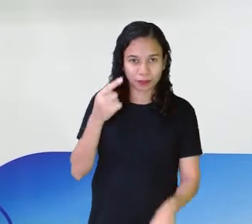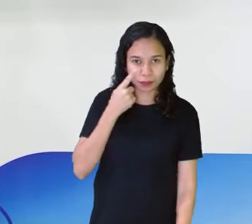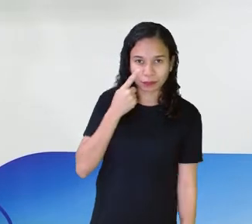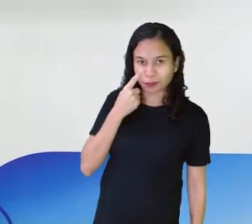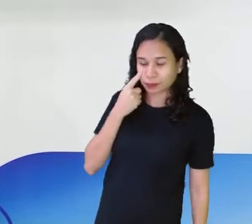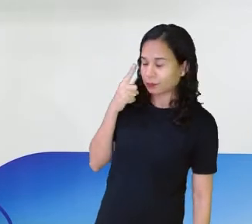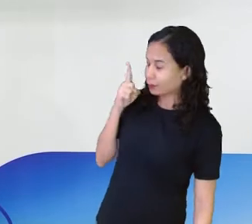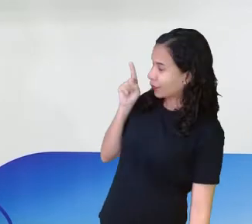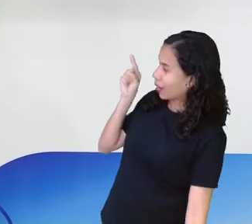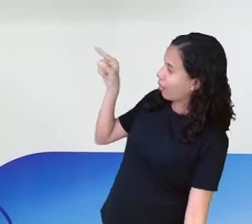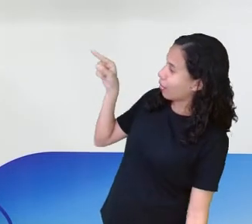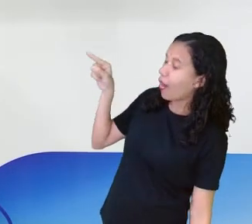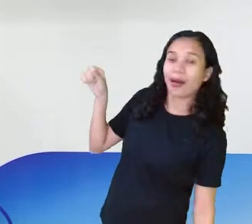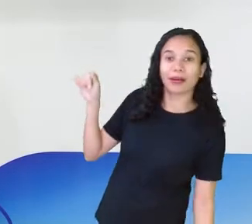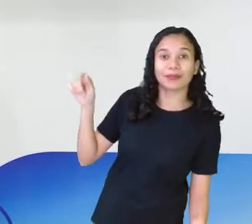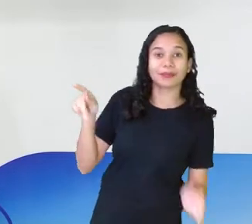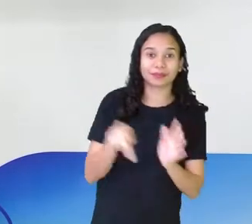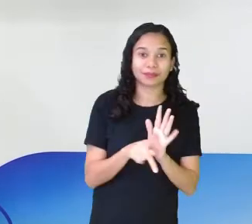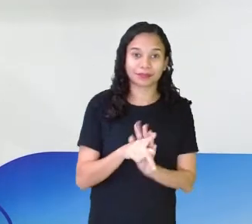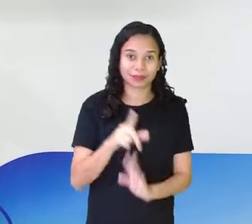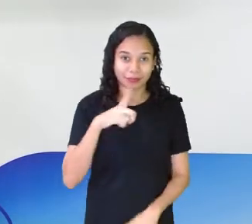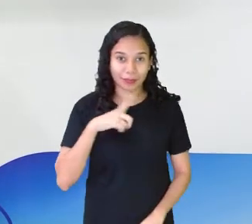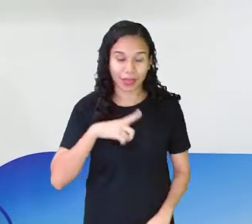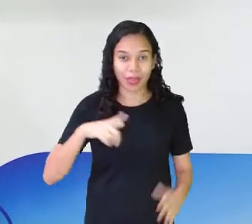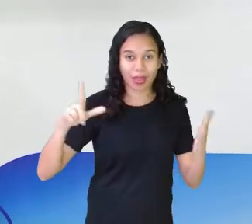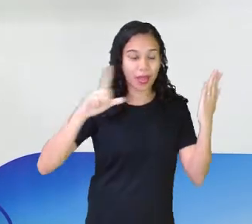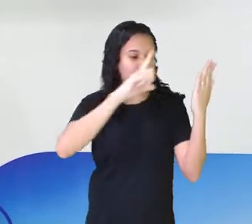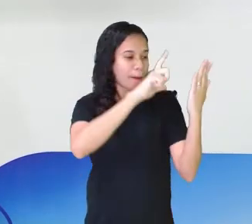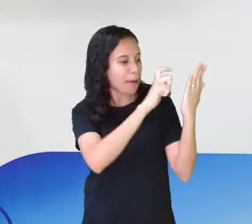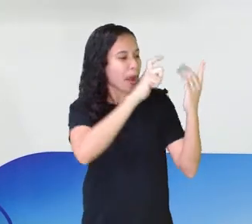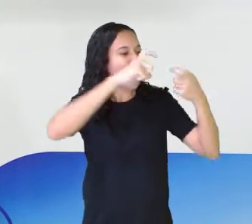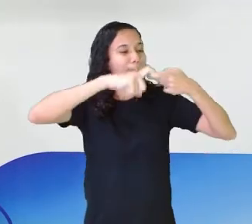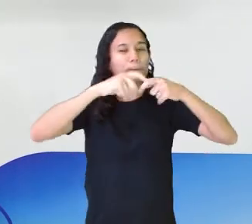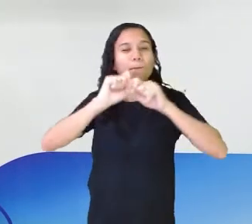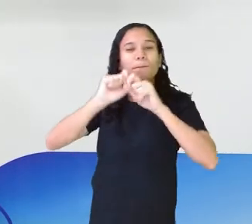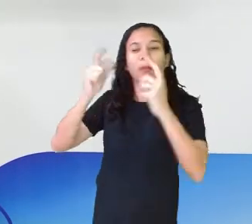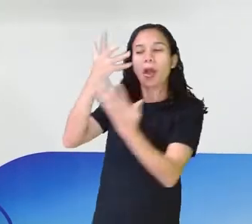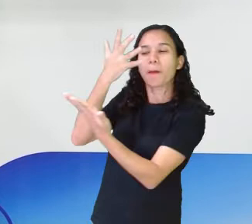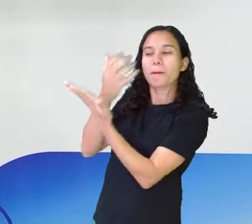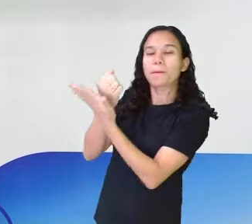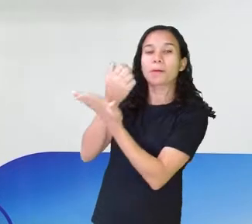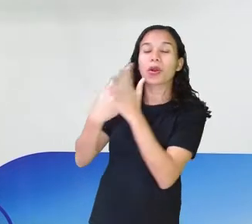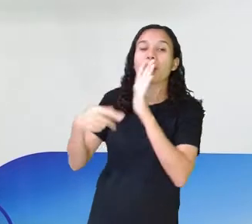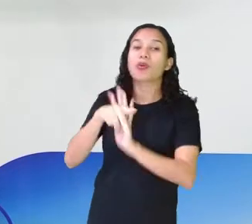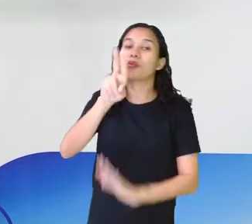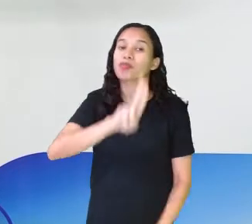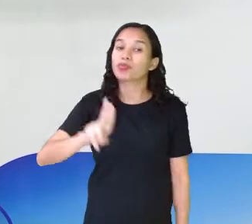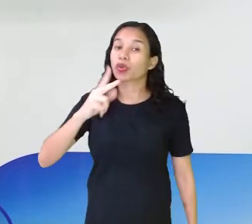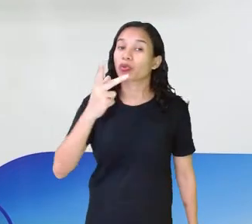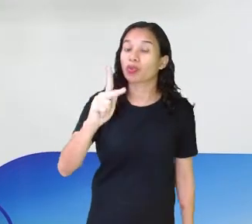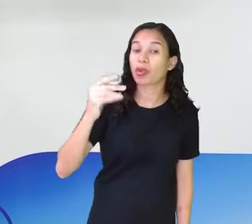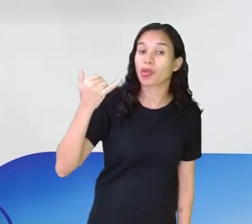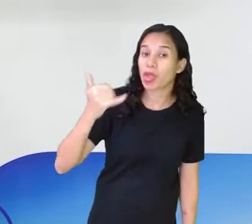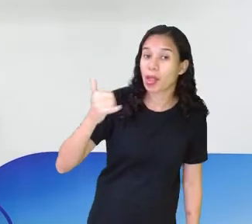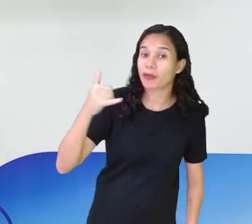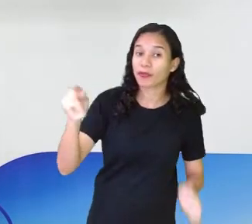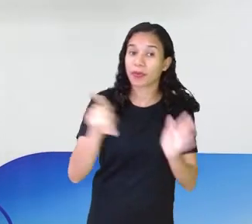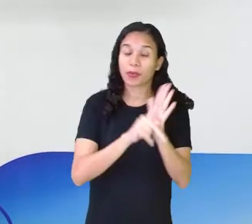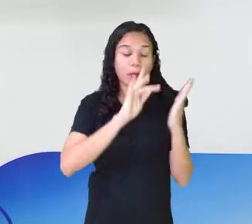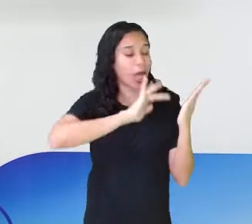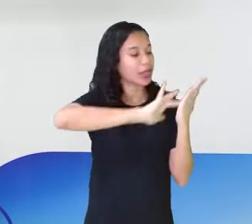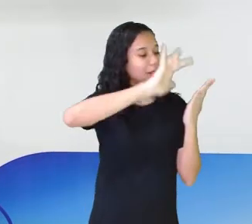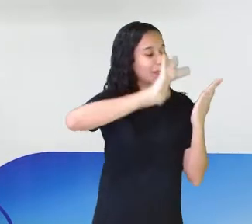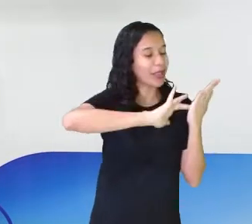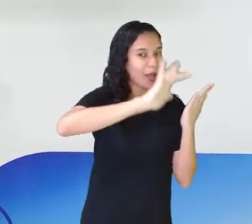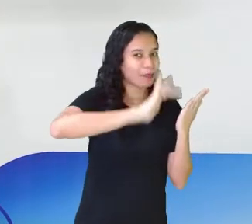na sua telinha. Já vai lá, baixa tudo direitinho no seu aparelho telefônico, no seu tablet, né?